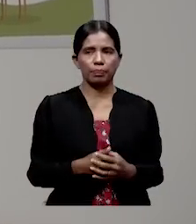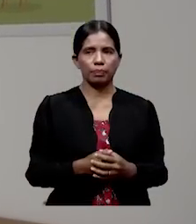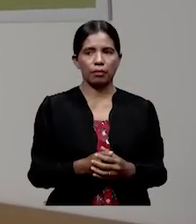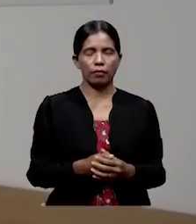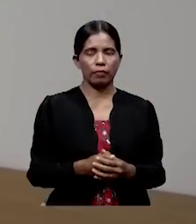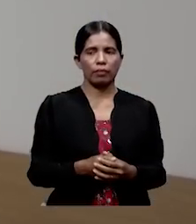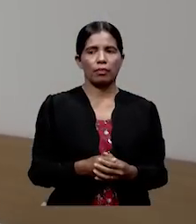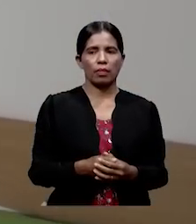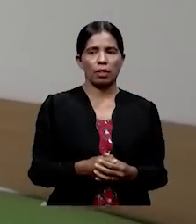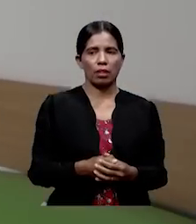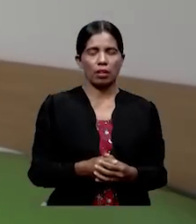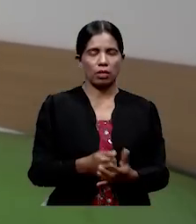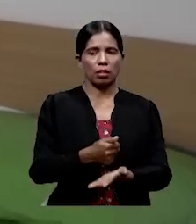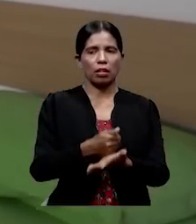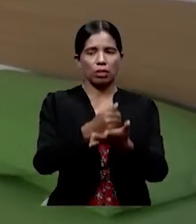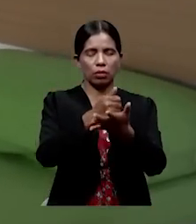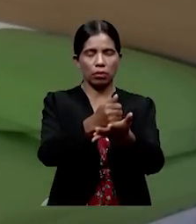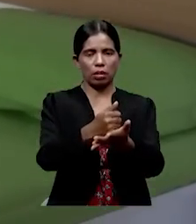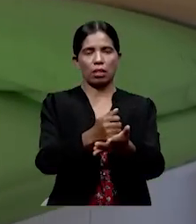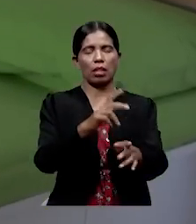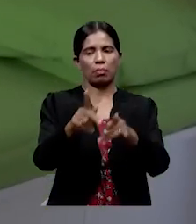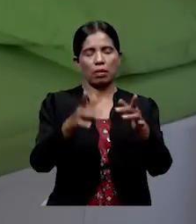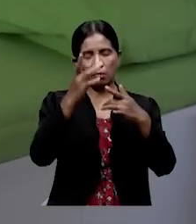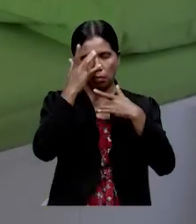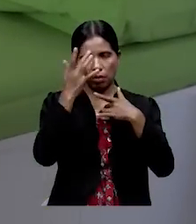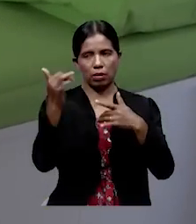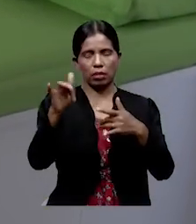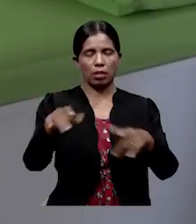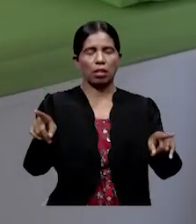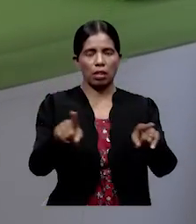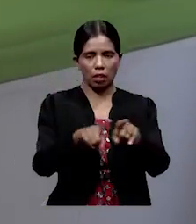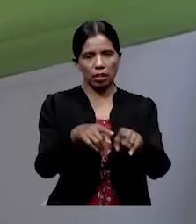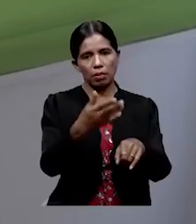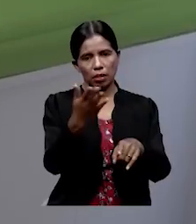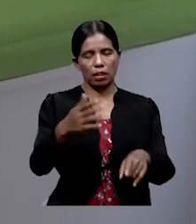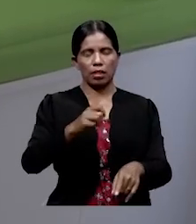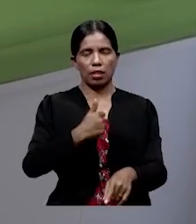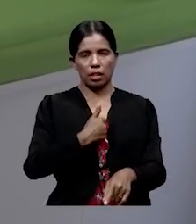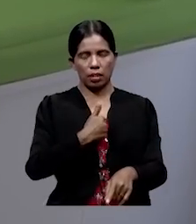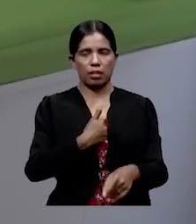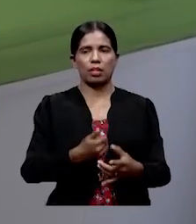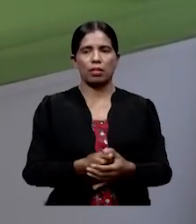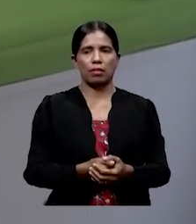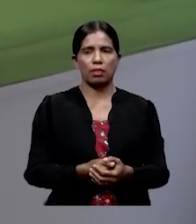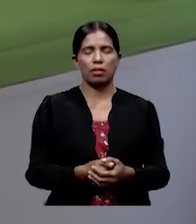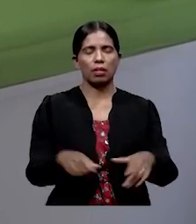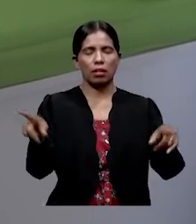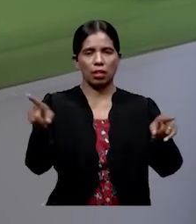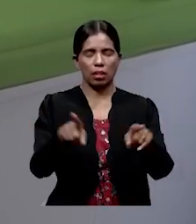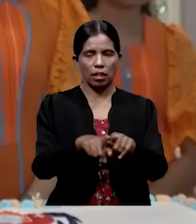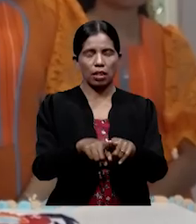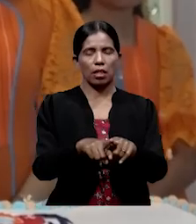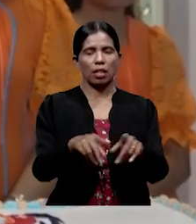Trata mora sira, hanesa iminean rasi. Ida nem